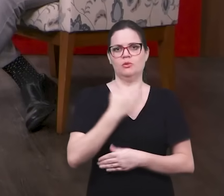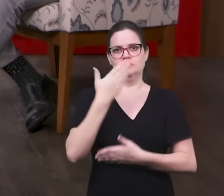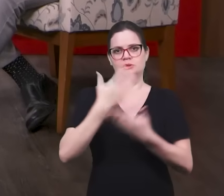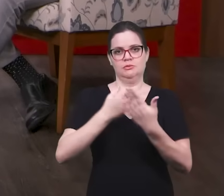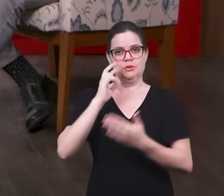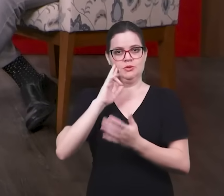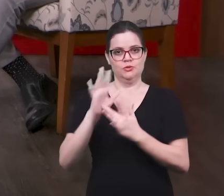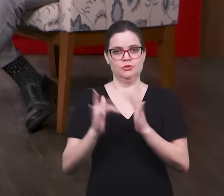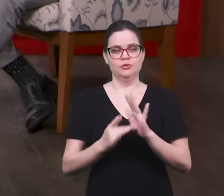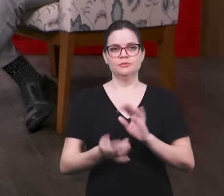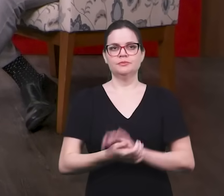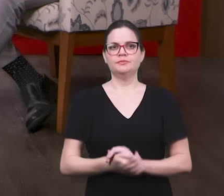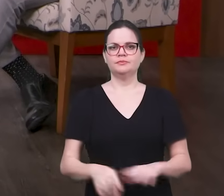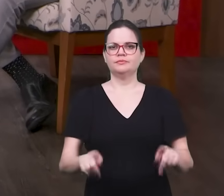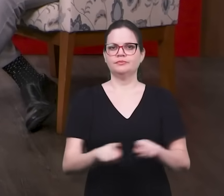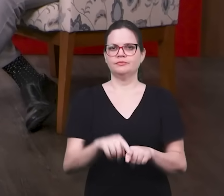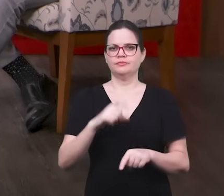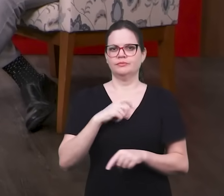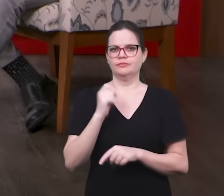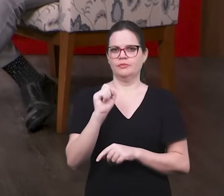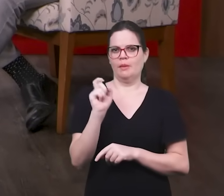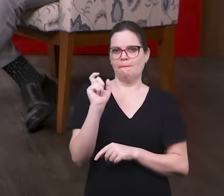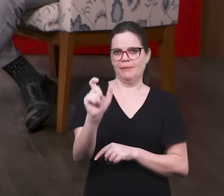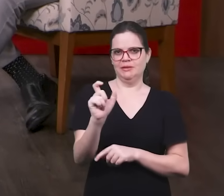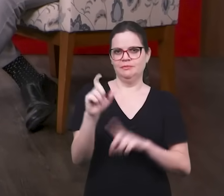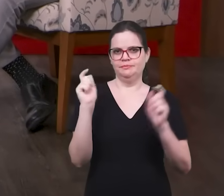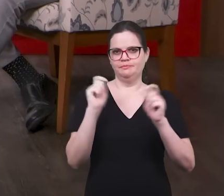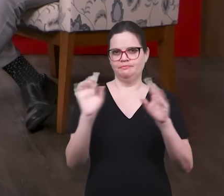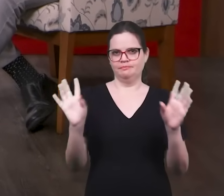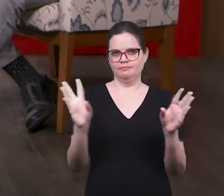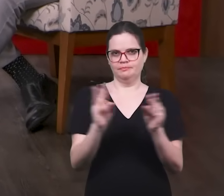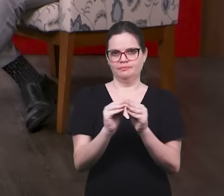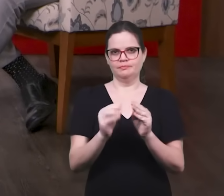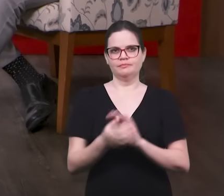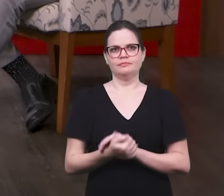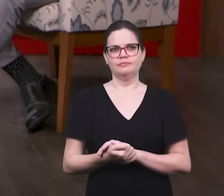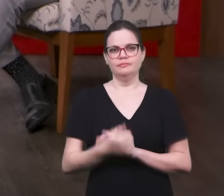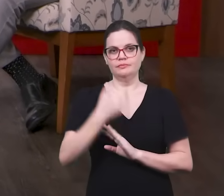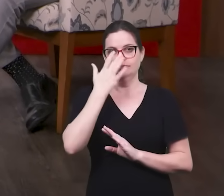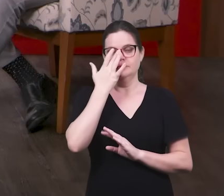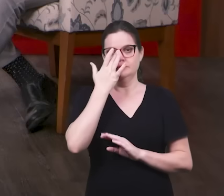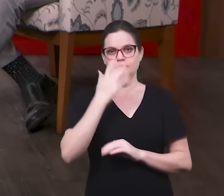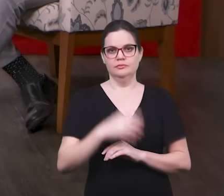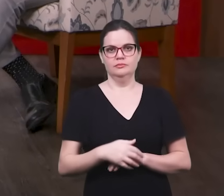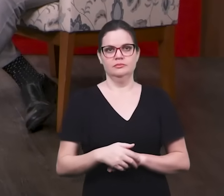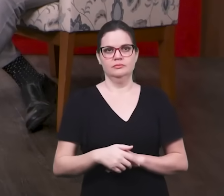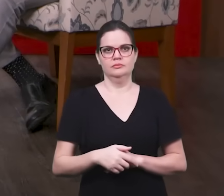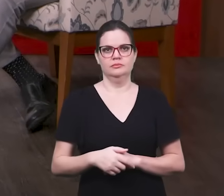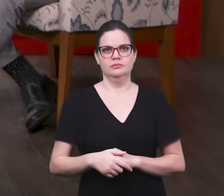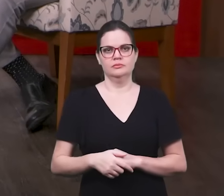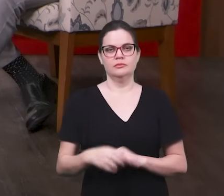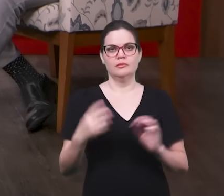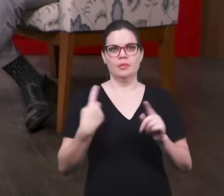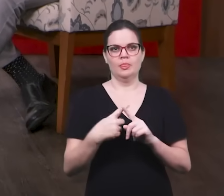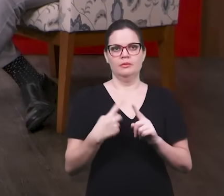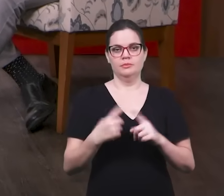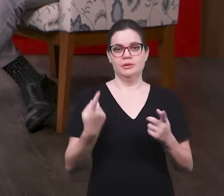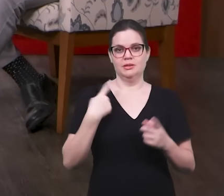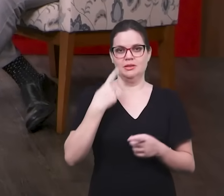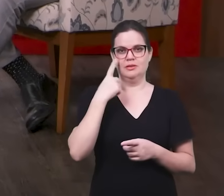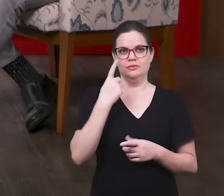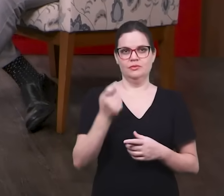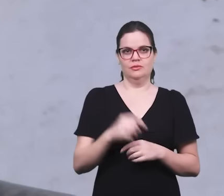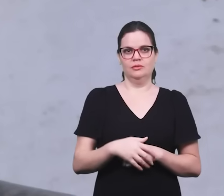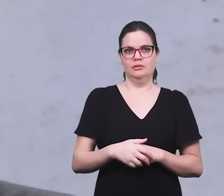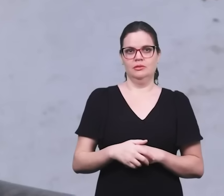pastor, que resume essa questão do pardal, que olha, né, só para si, e de pais que tiveram essa atitude,